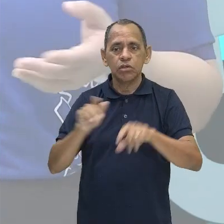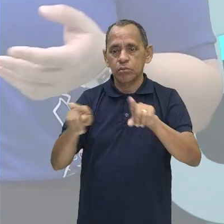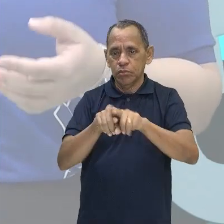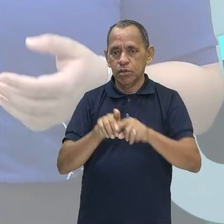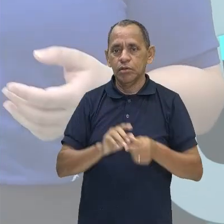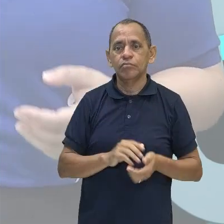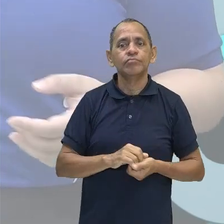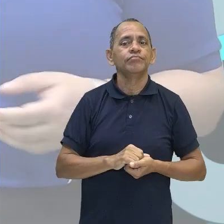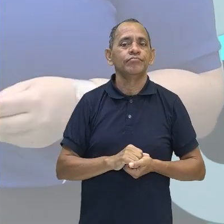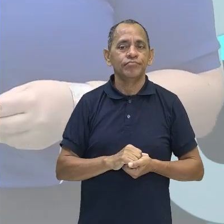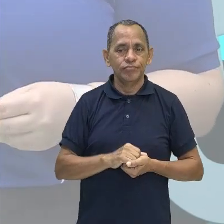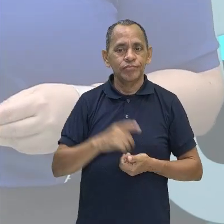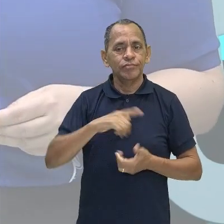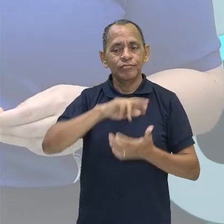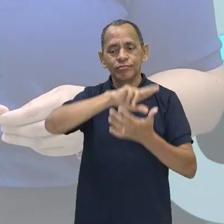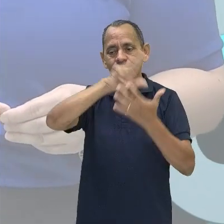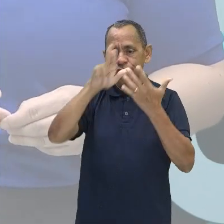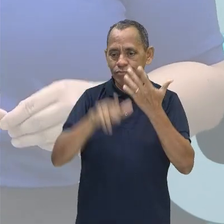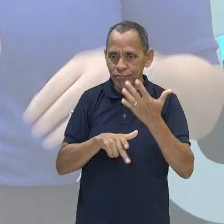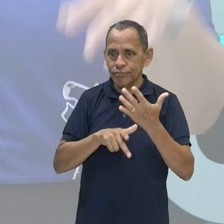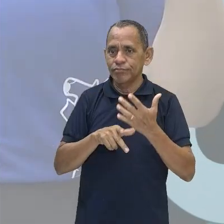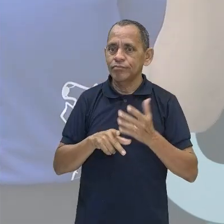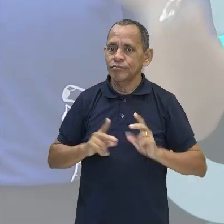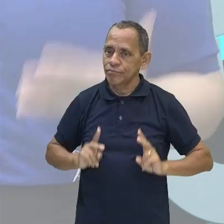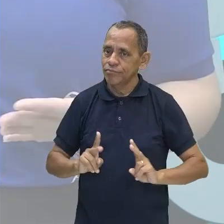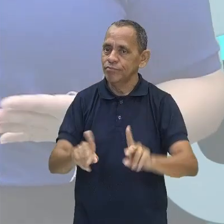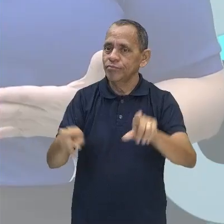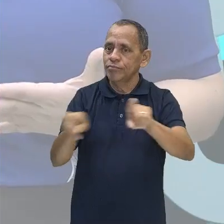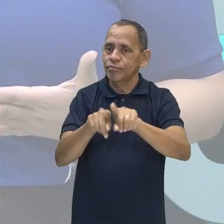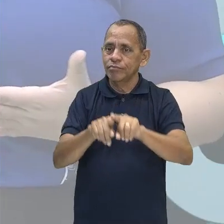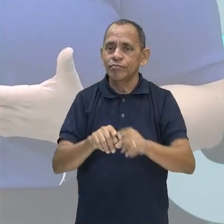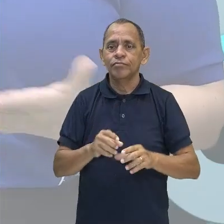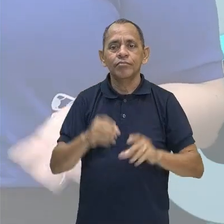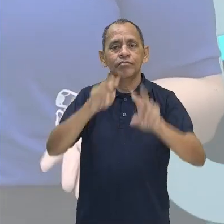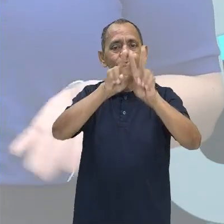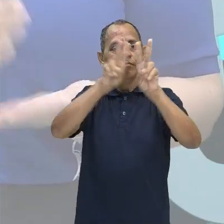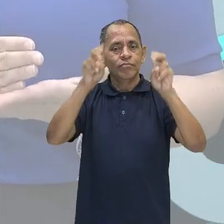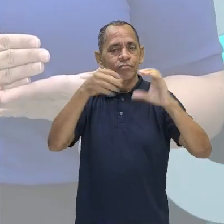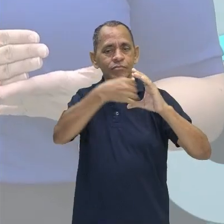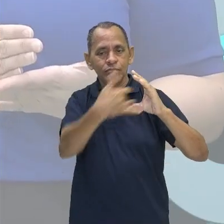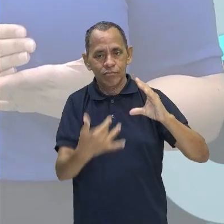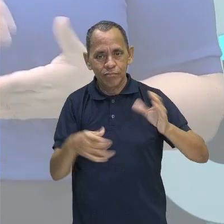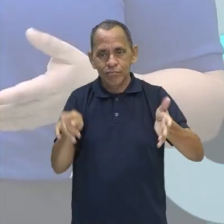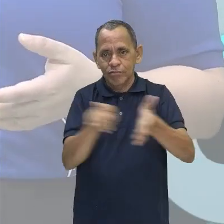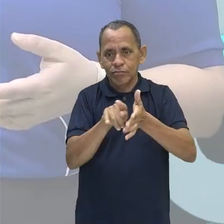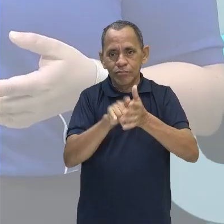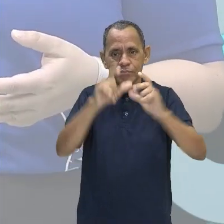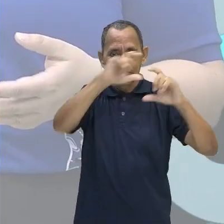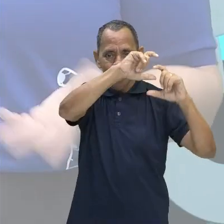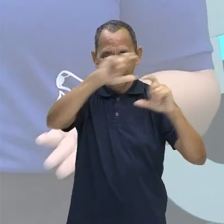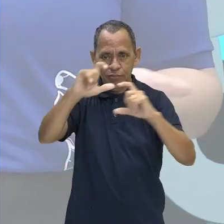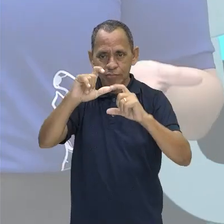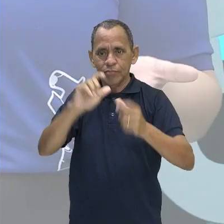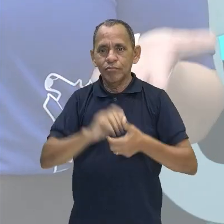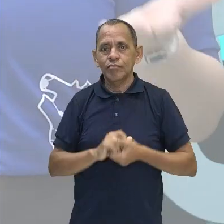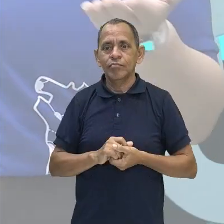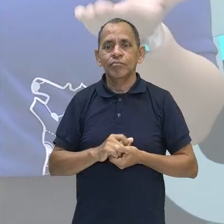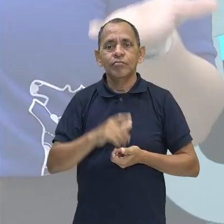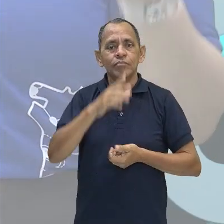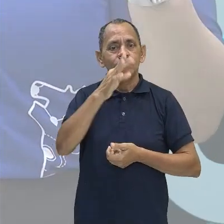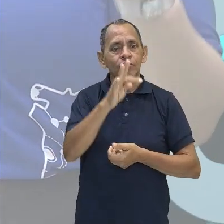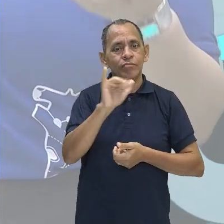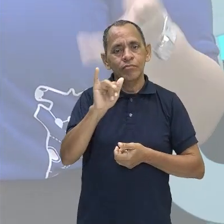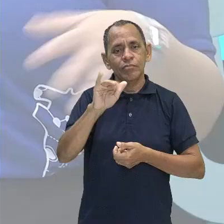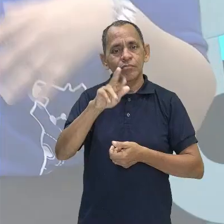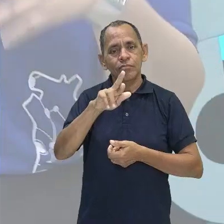diante. E aí, seguindo ainda com a questão das características da tirinha, vamos avançar. Tem esse